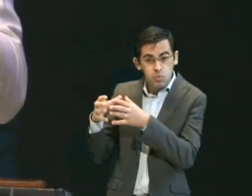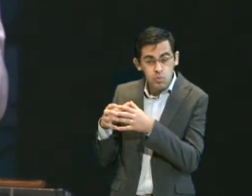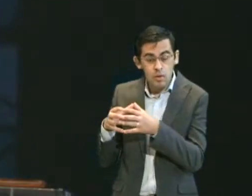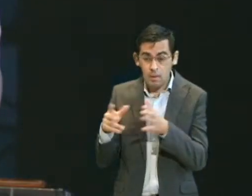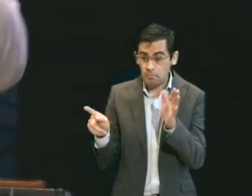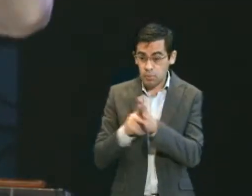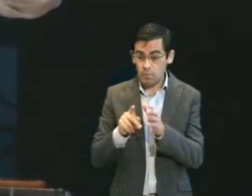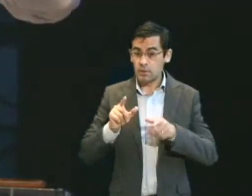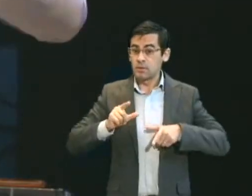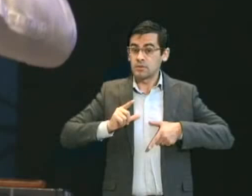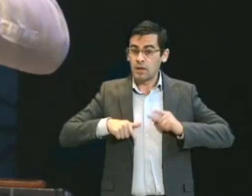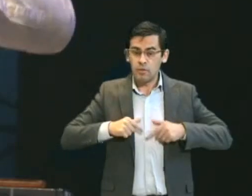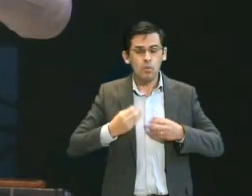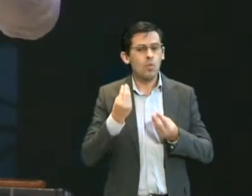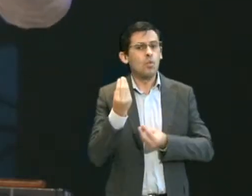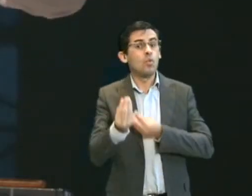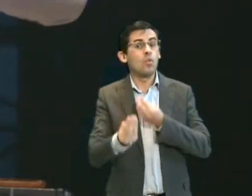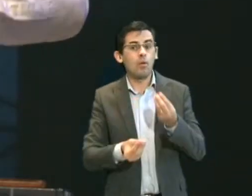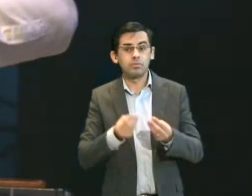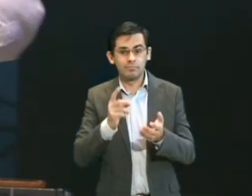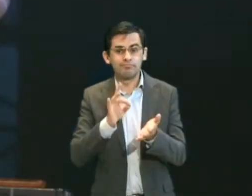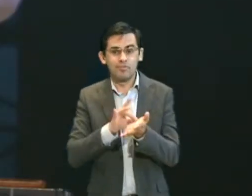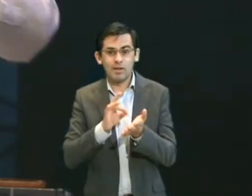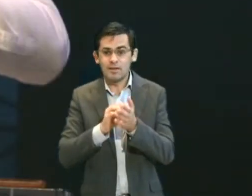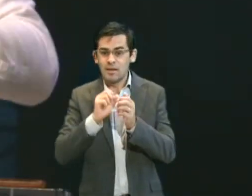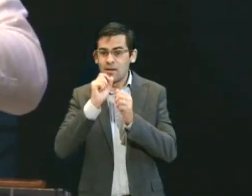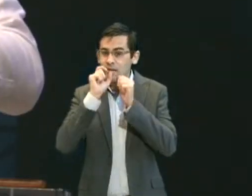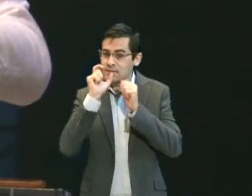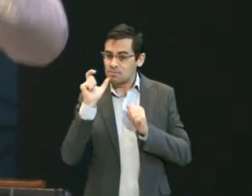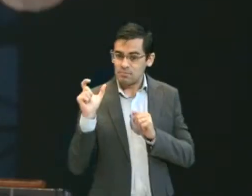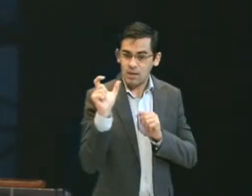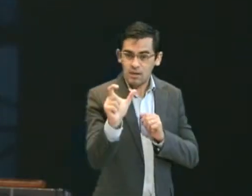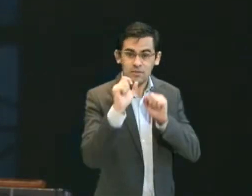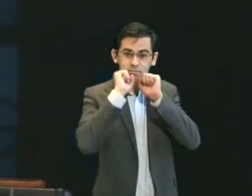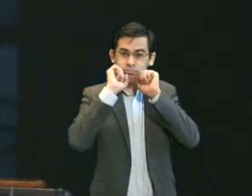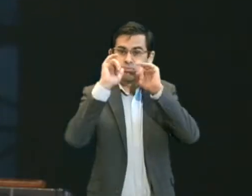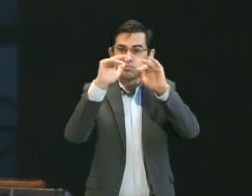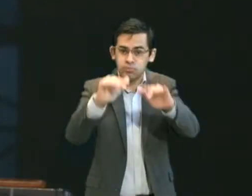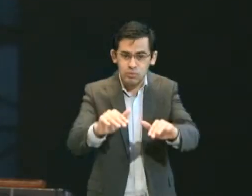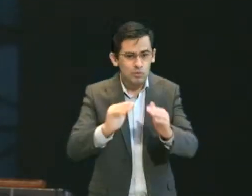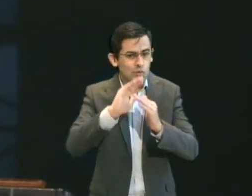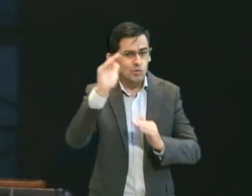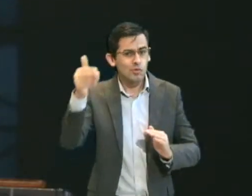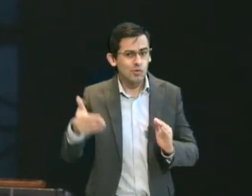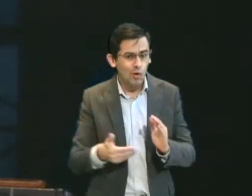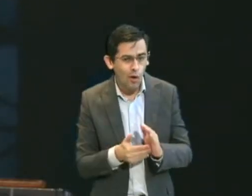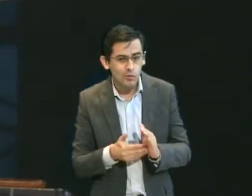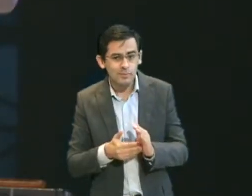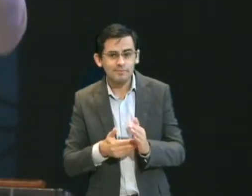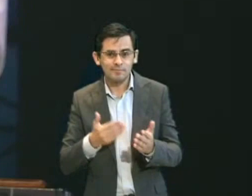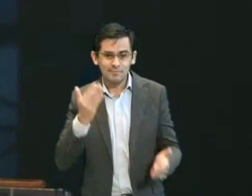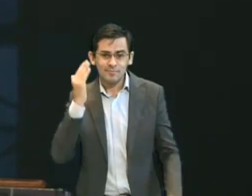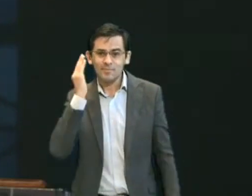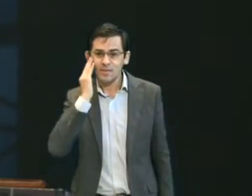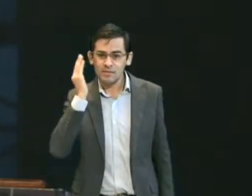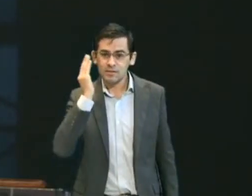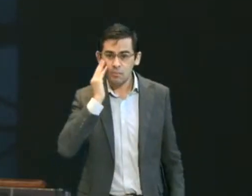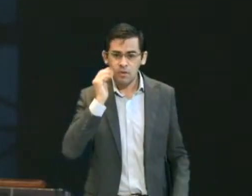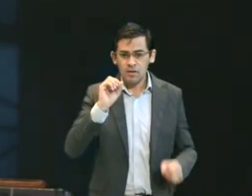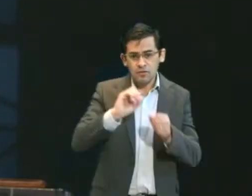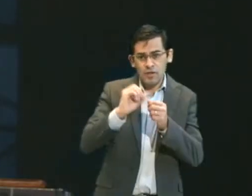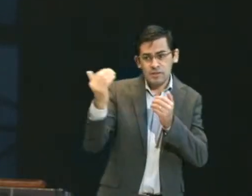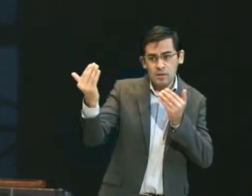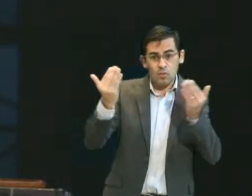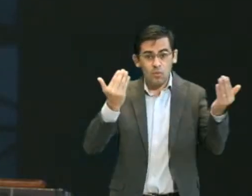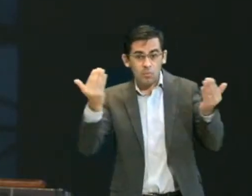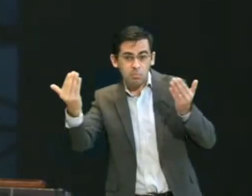Israel, como aquelas palavras se manifestaram. Judá, o leão da tribo, ele faz a comparação